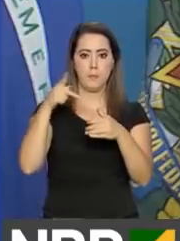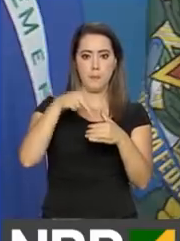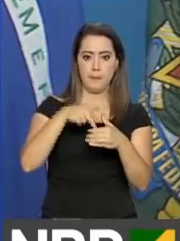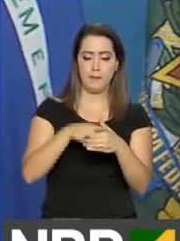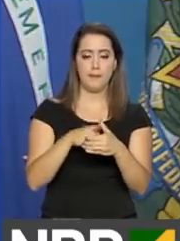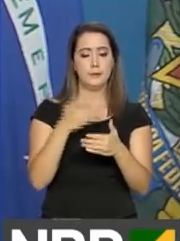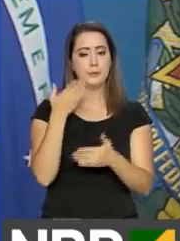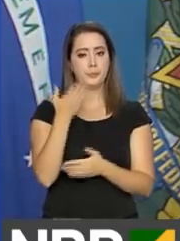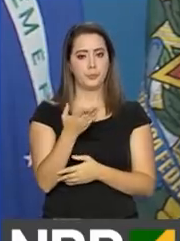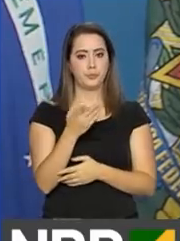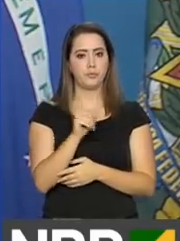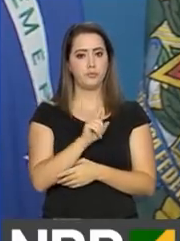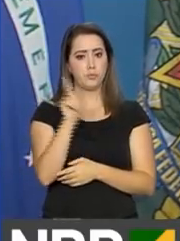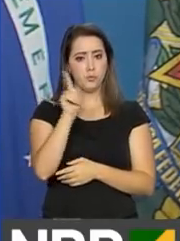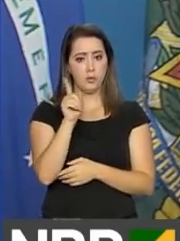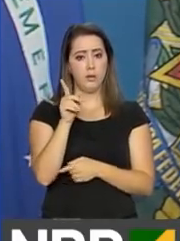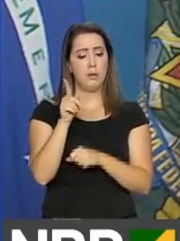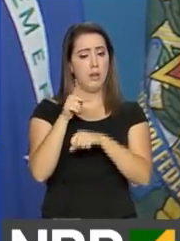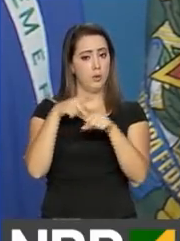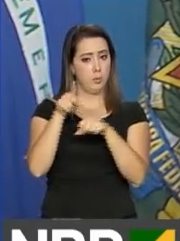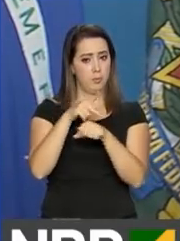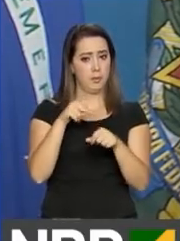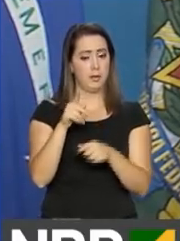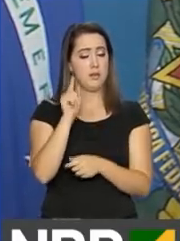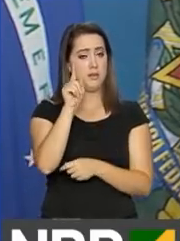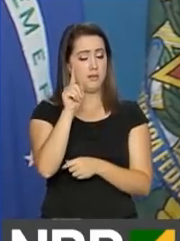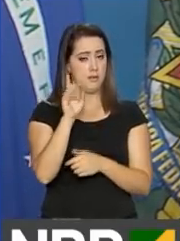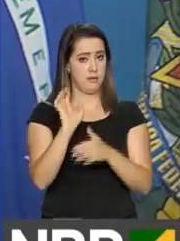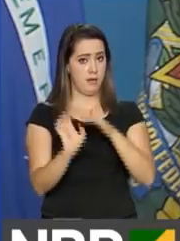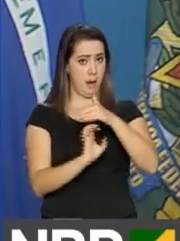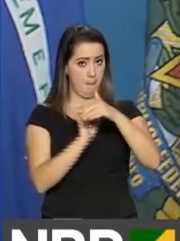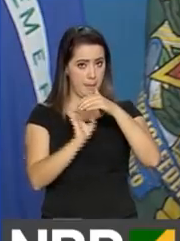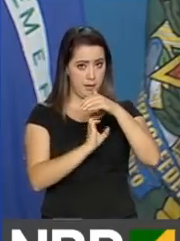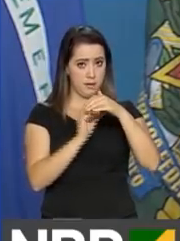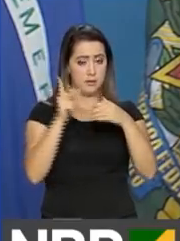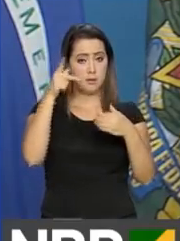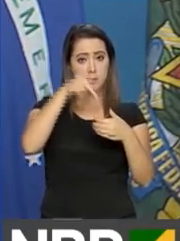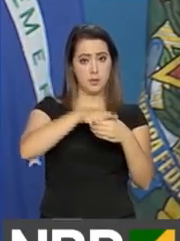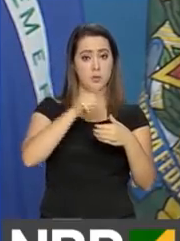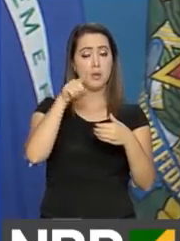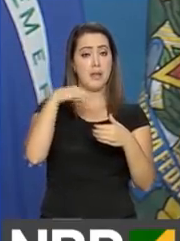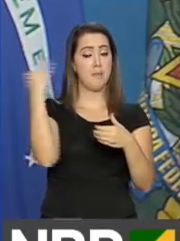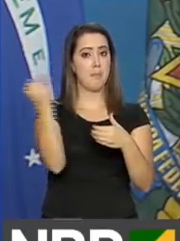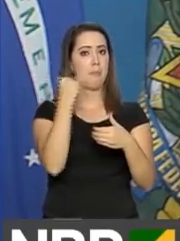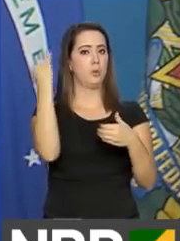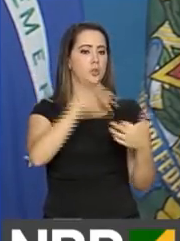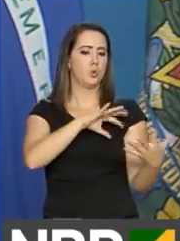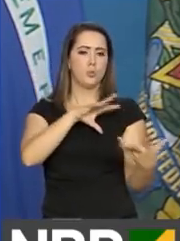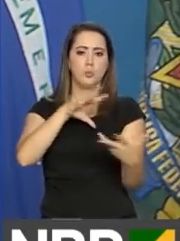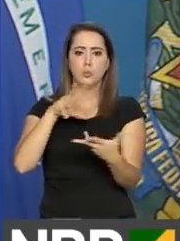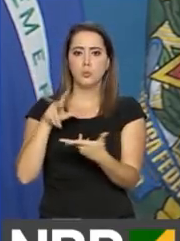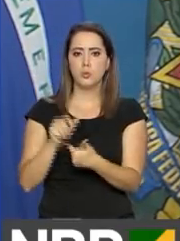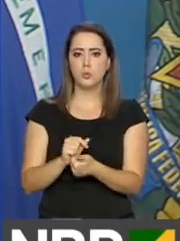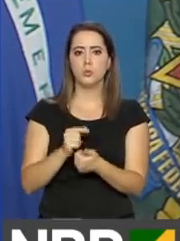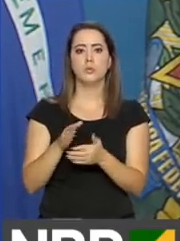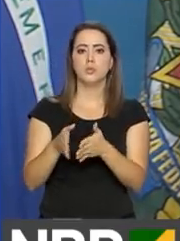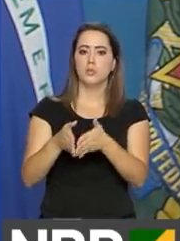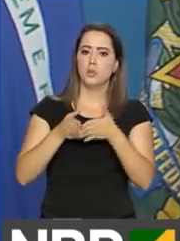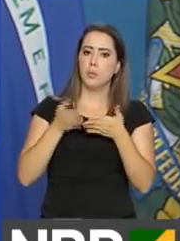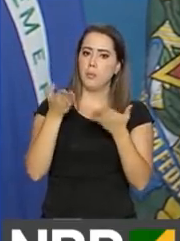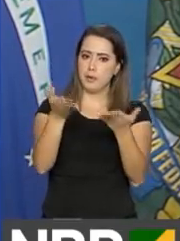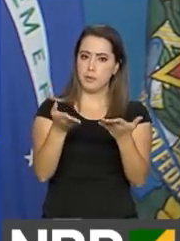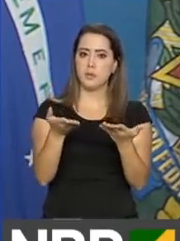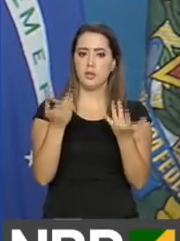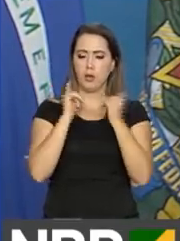a a petrobras é um símbolo do brasil mas hoje um símbolo internacional 9 que até lhe peço publicamente